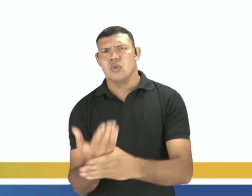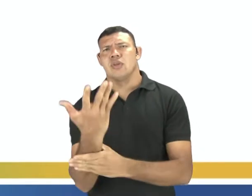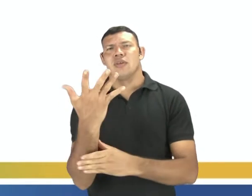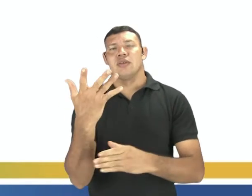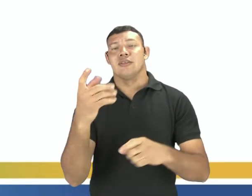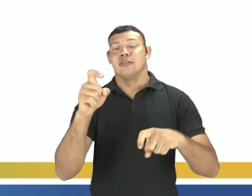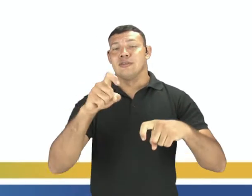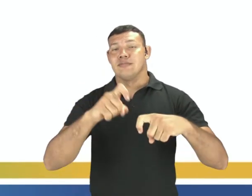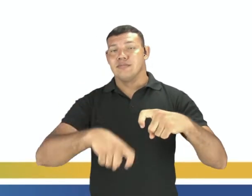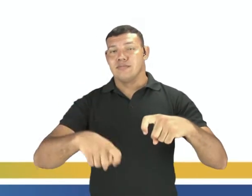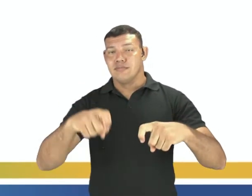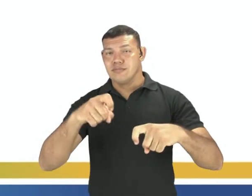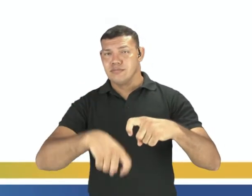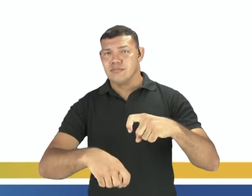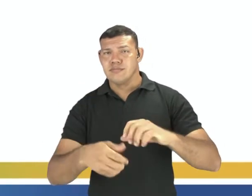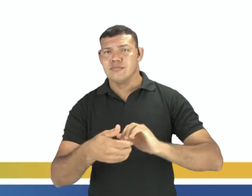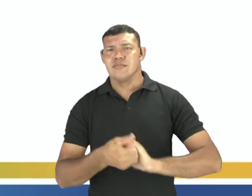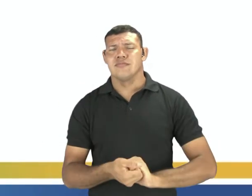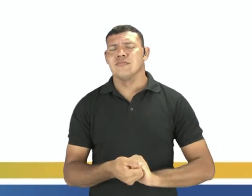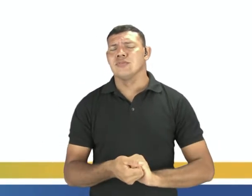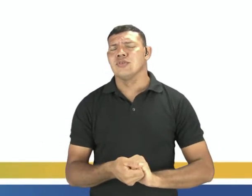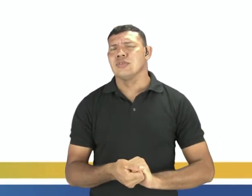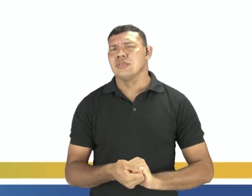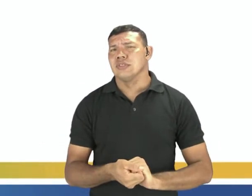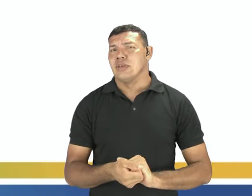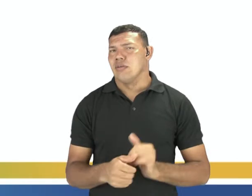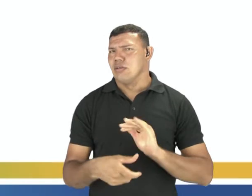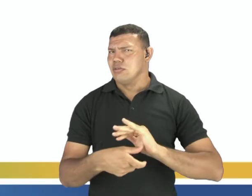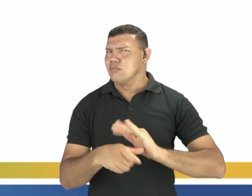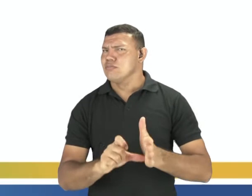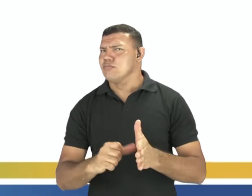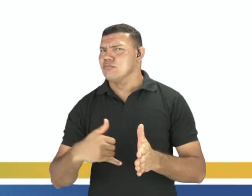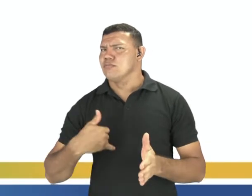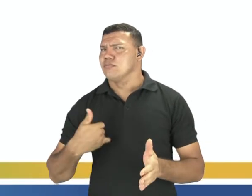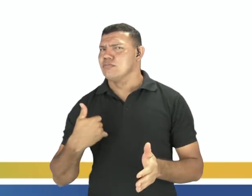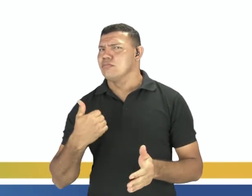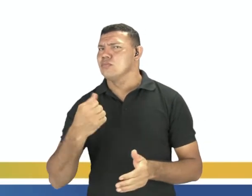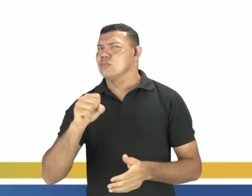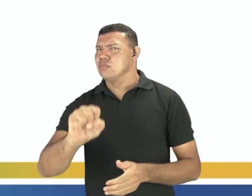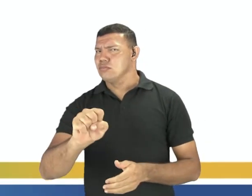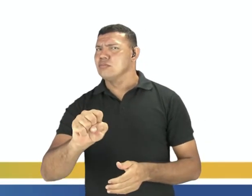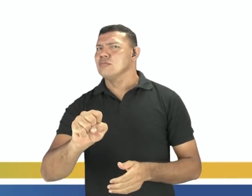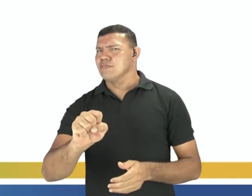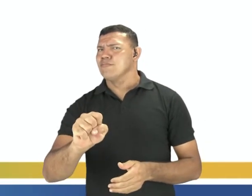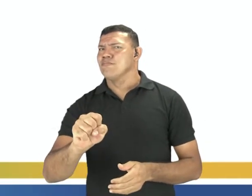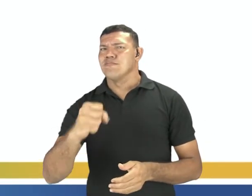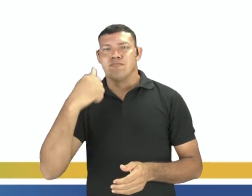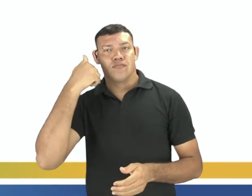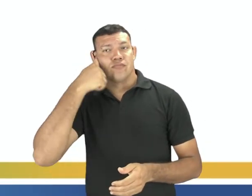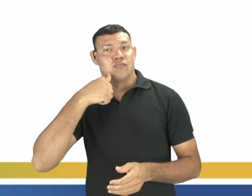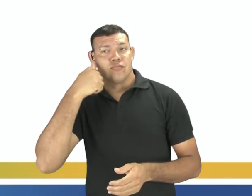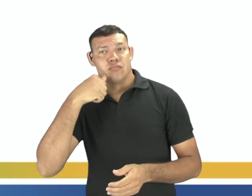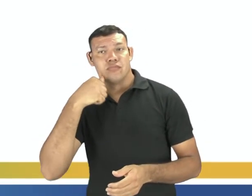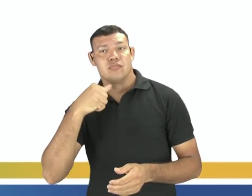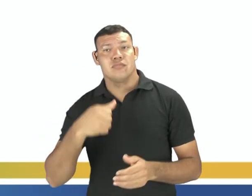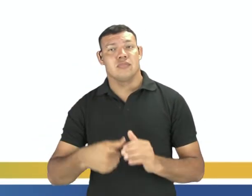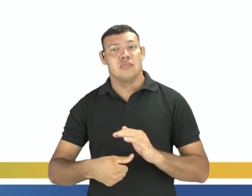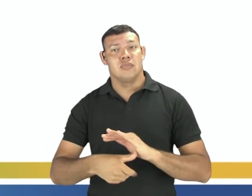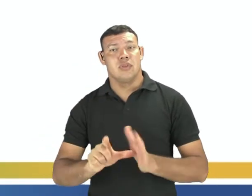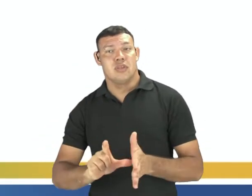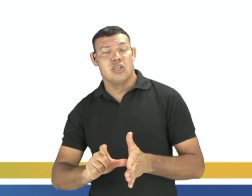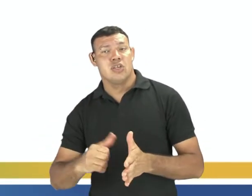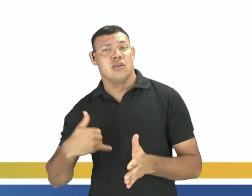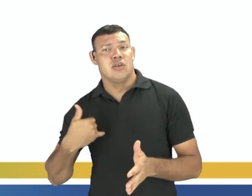características secundárias antes dos 8 anos de idade em meninas e antes dos 9 anos em